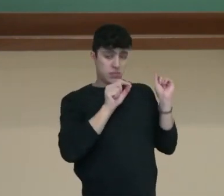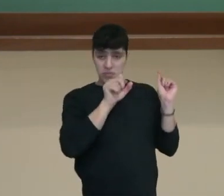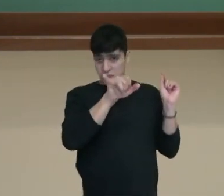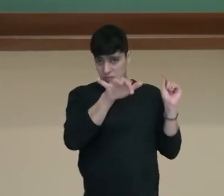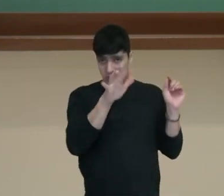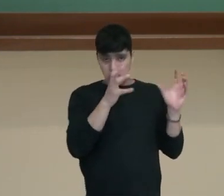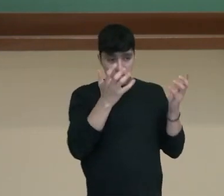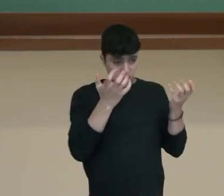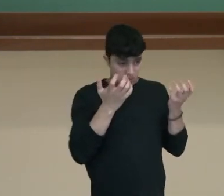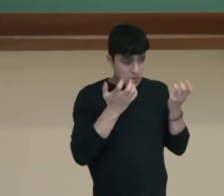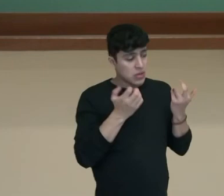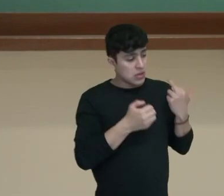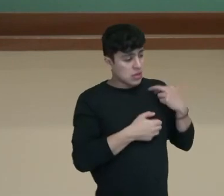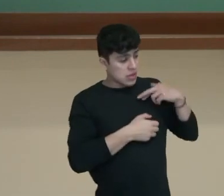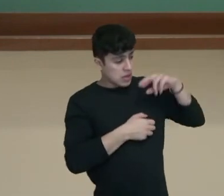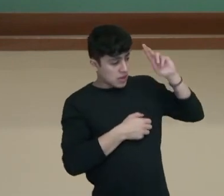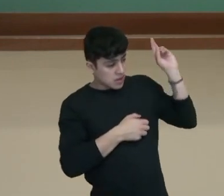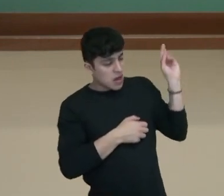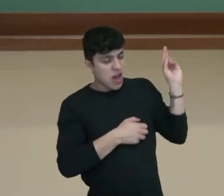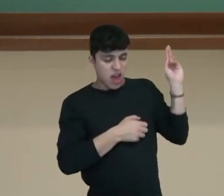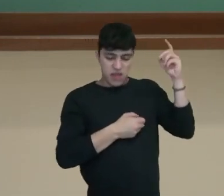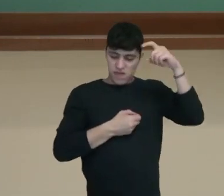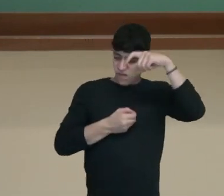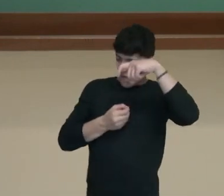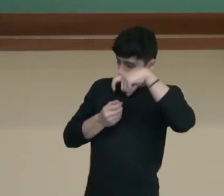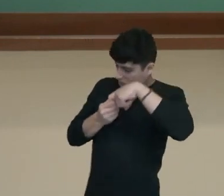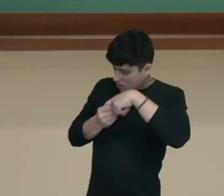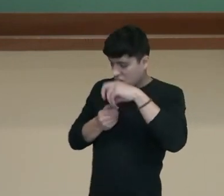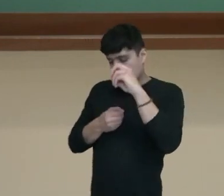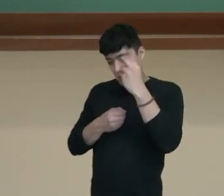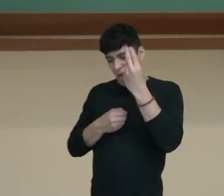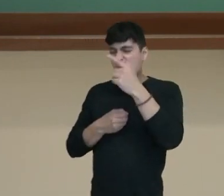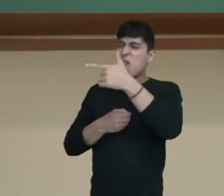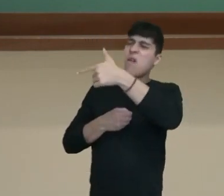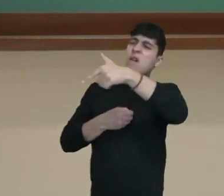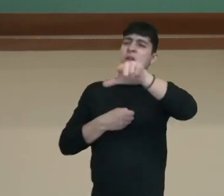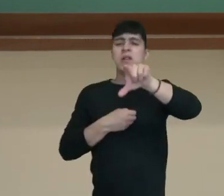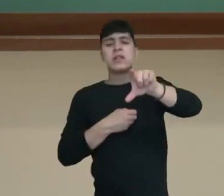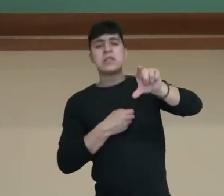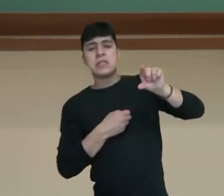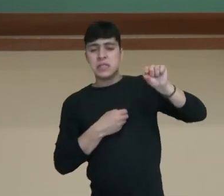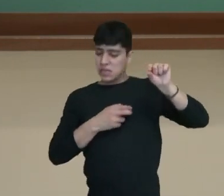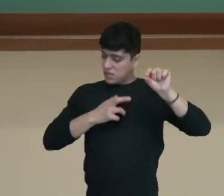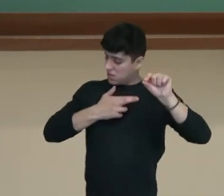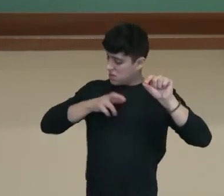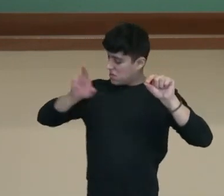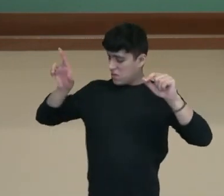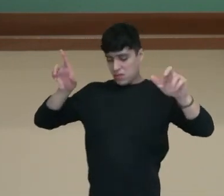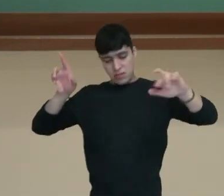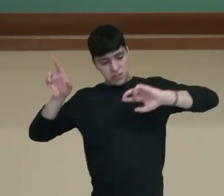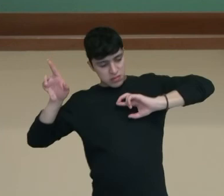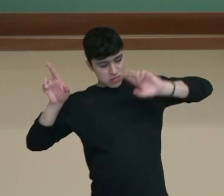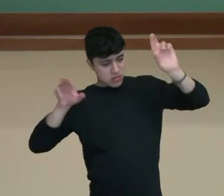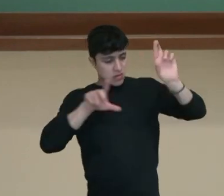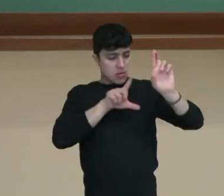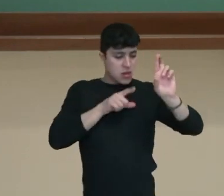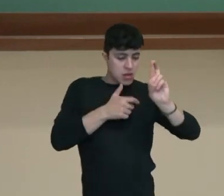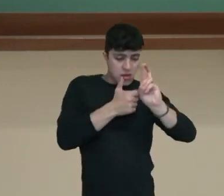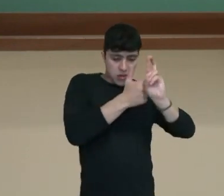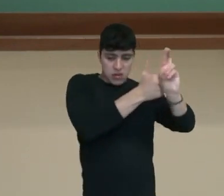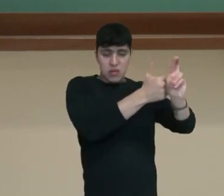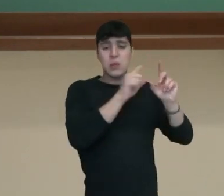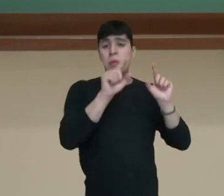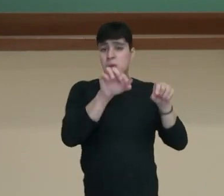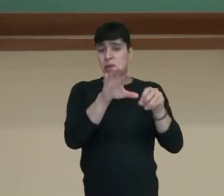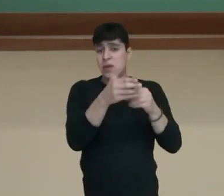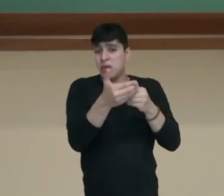de religião no futuro, voltar à tua religião anterior, né? Descobrir outras, o Estado assegura isso,